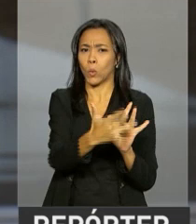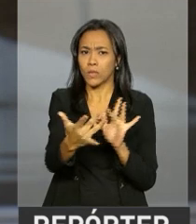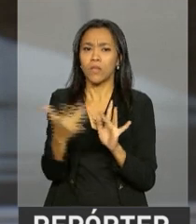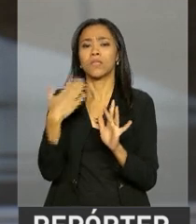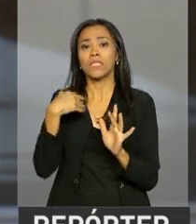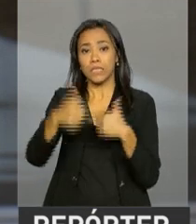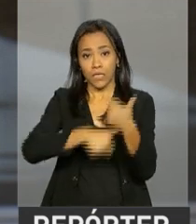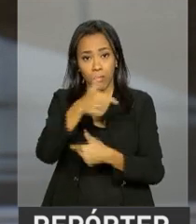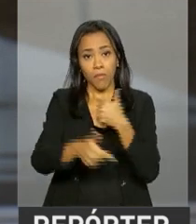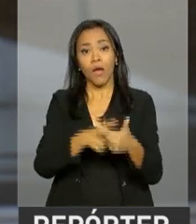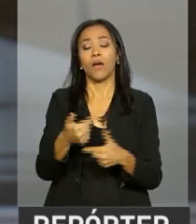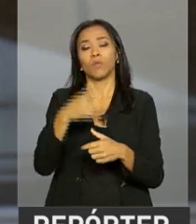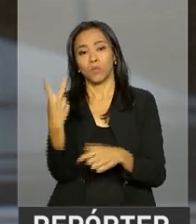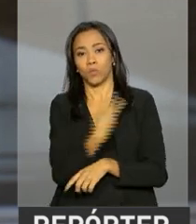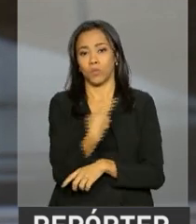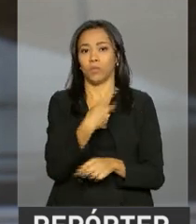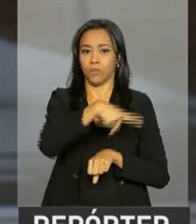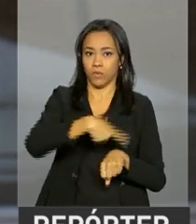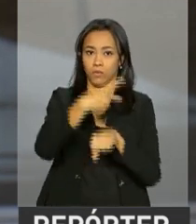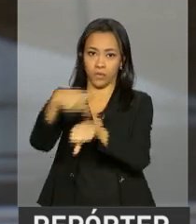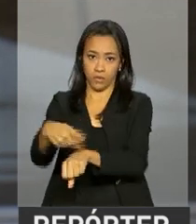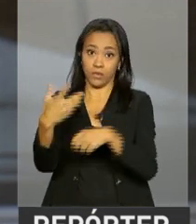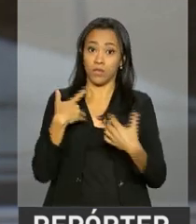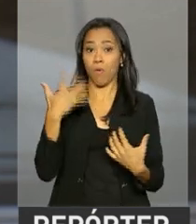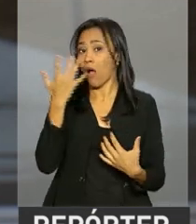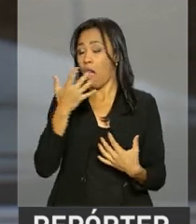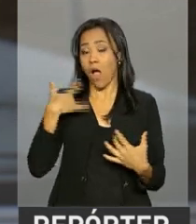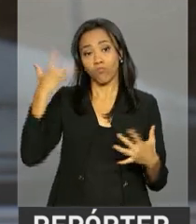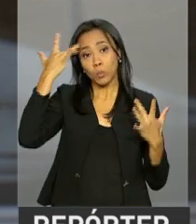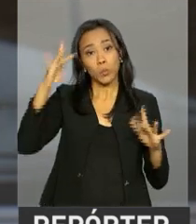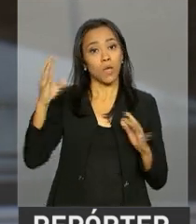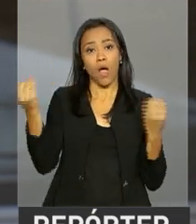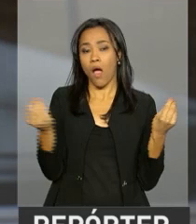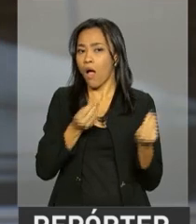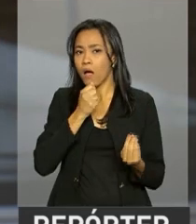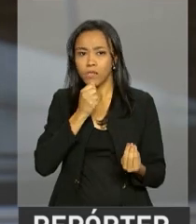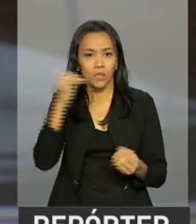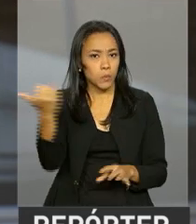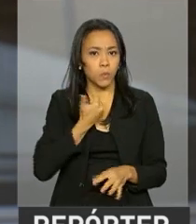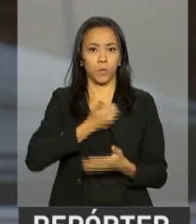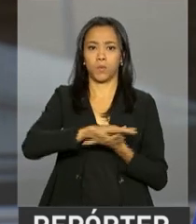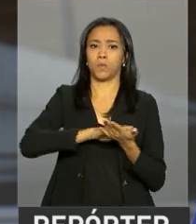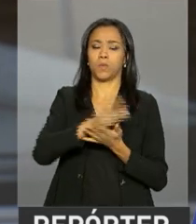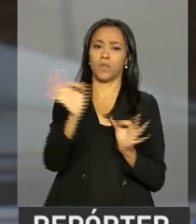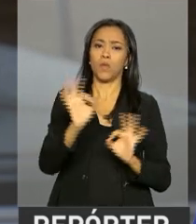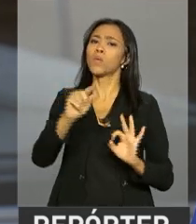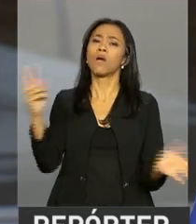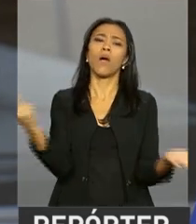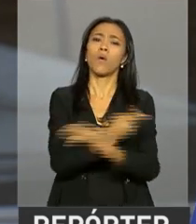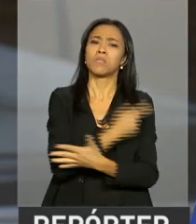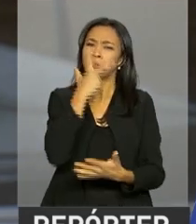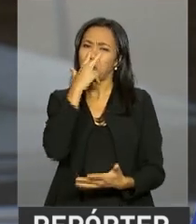e trabalha em conjunto com os dois países. Até o momento não há informações sobre esses cidadãos desaparecidos ou sobre a embarcação